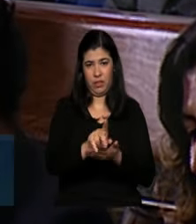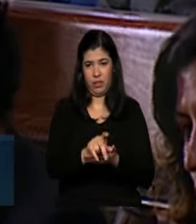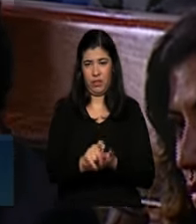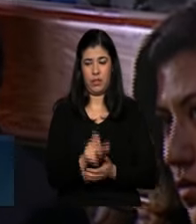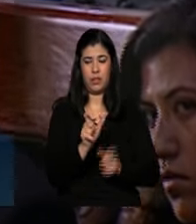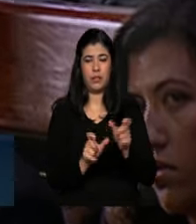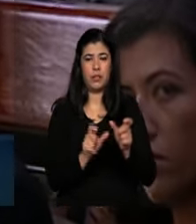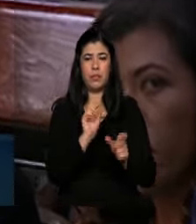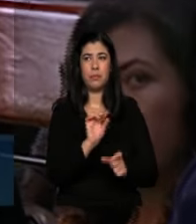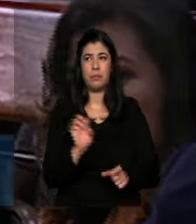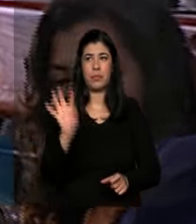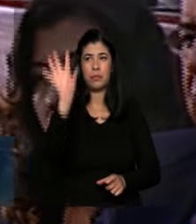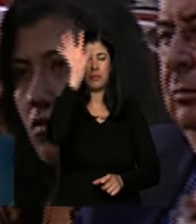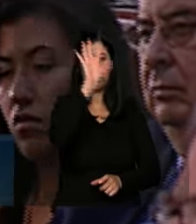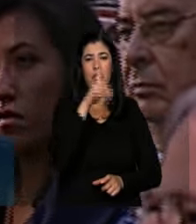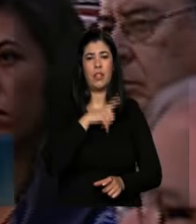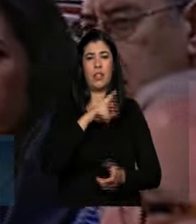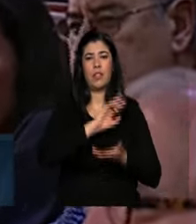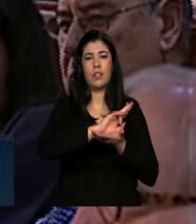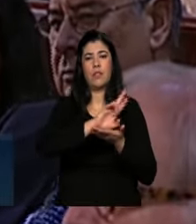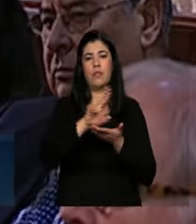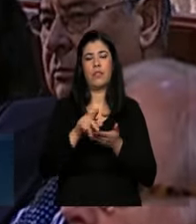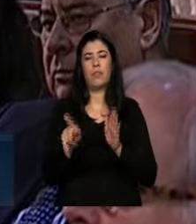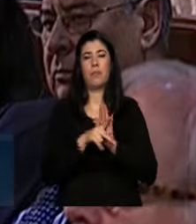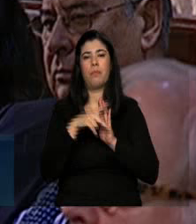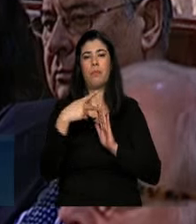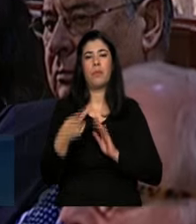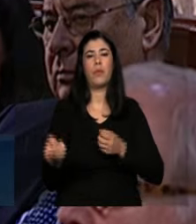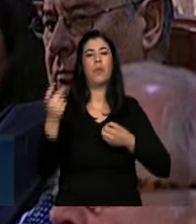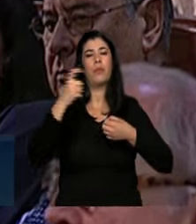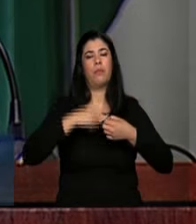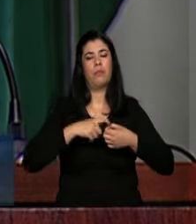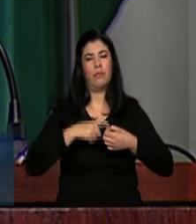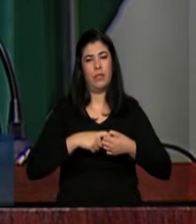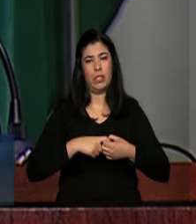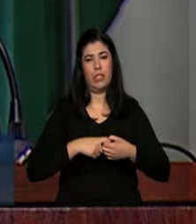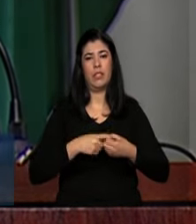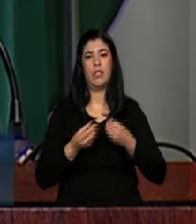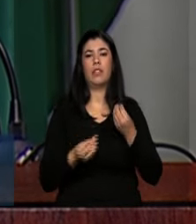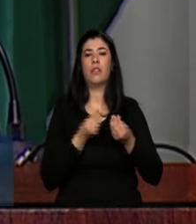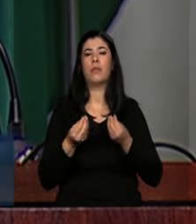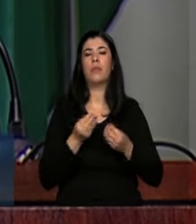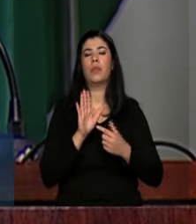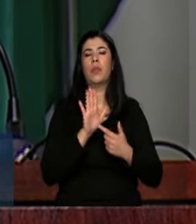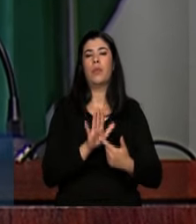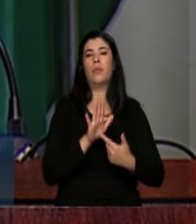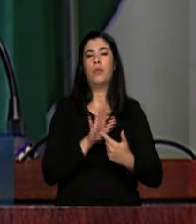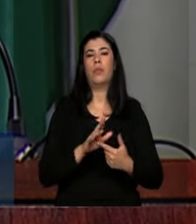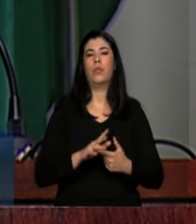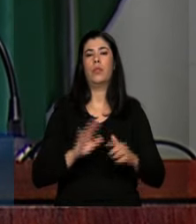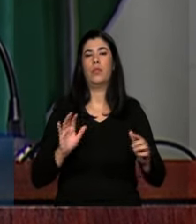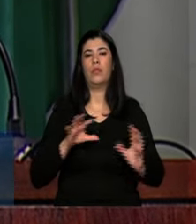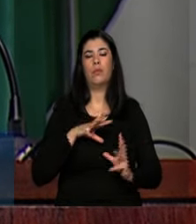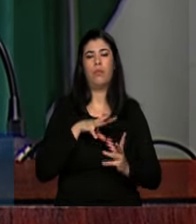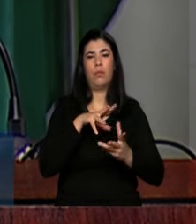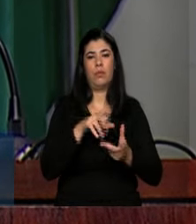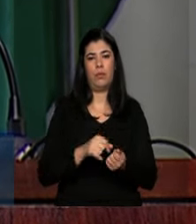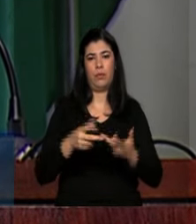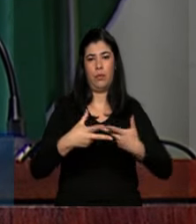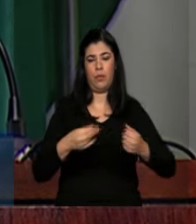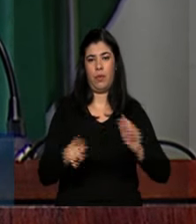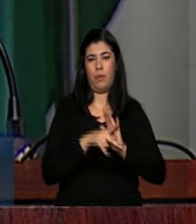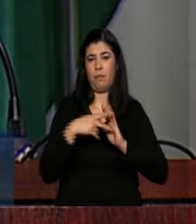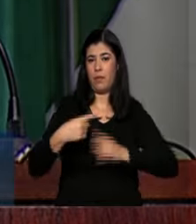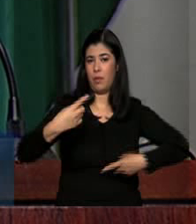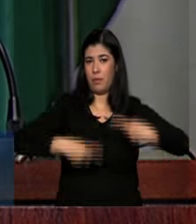estamos dedicados a diversificar ainda mais nossas parcerias. Demos novo ímpeto ao universalismo característico